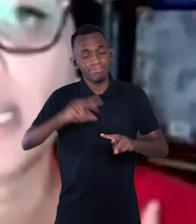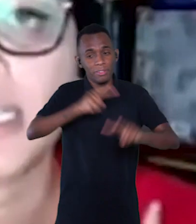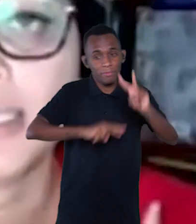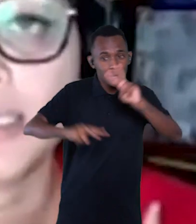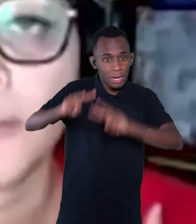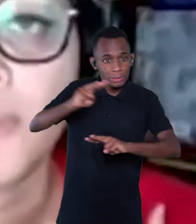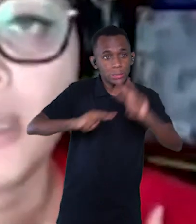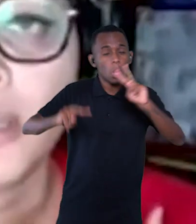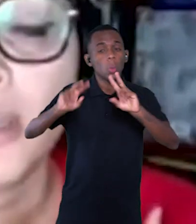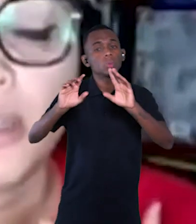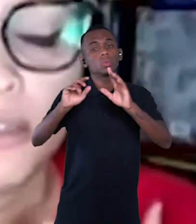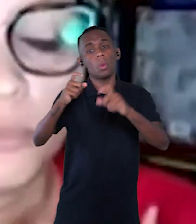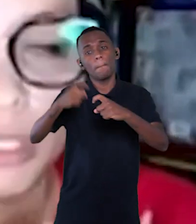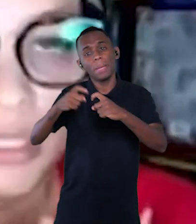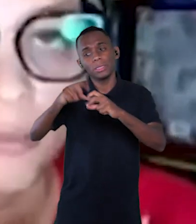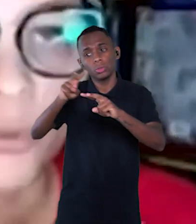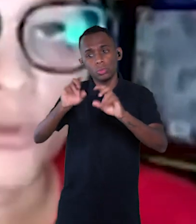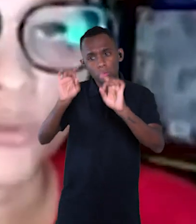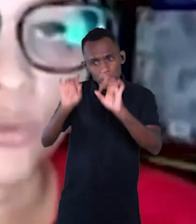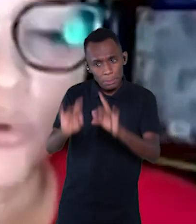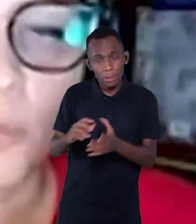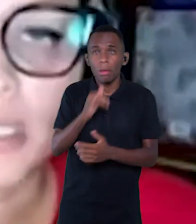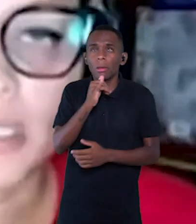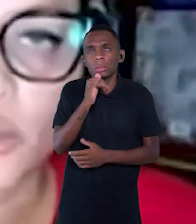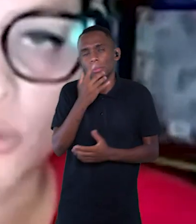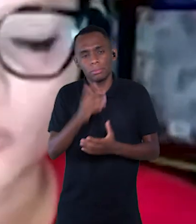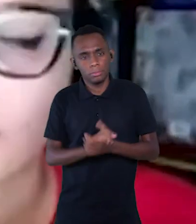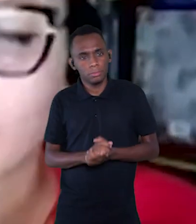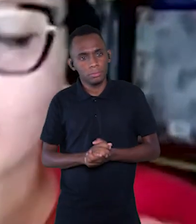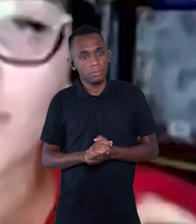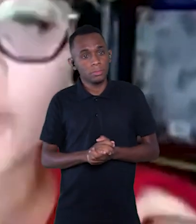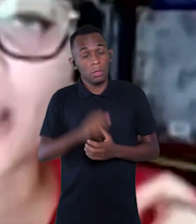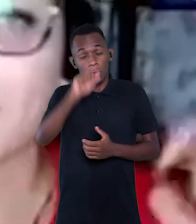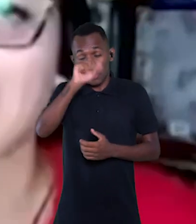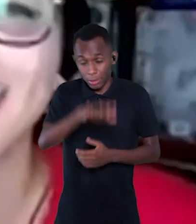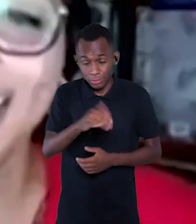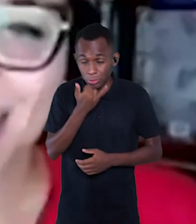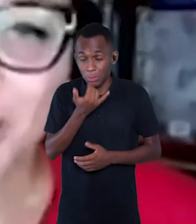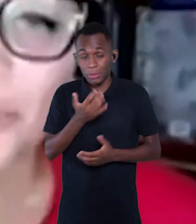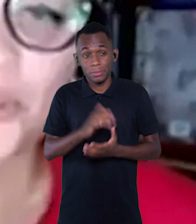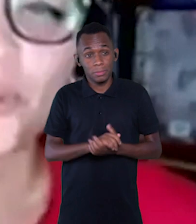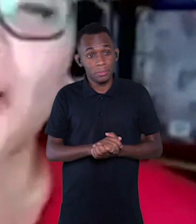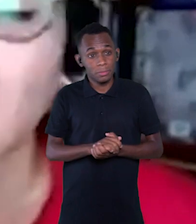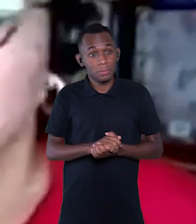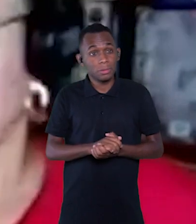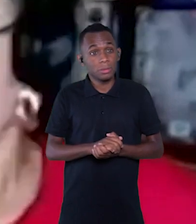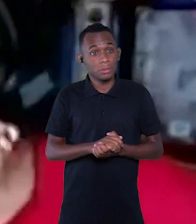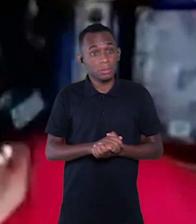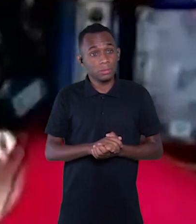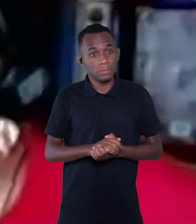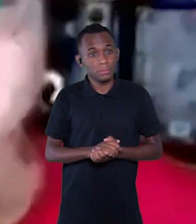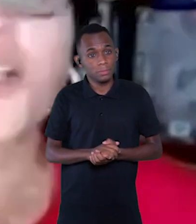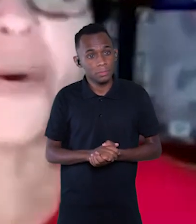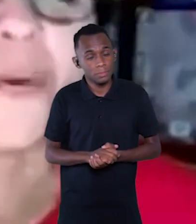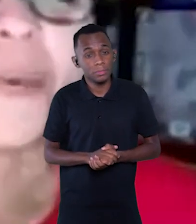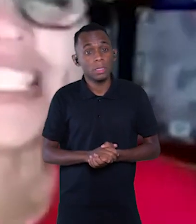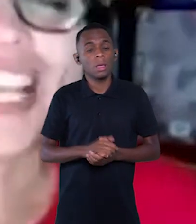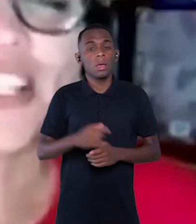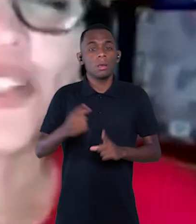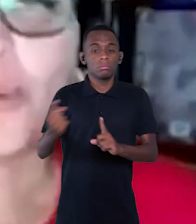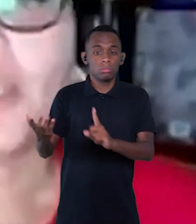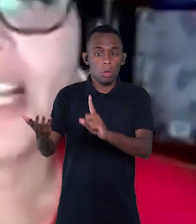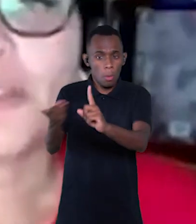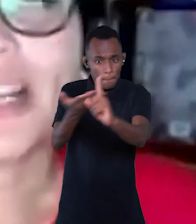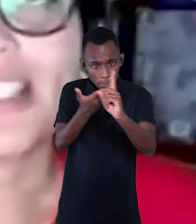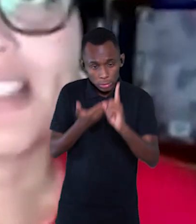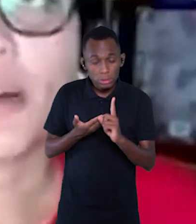do especialista. Por exemplo, quando eu estou com um paciente Ai, vou espirrar. Quando eu estou com um